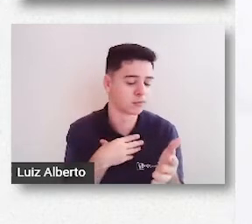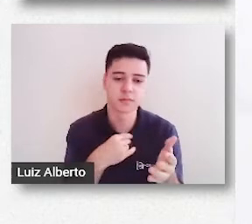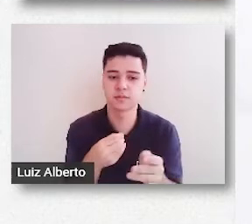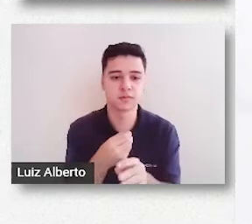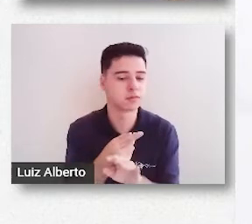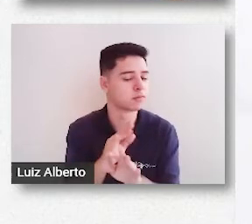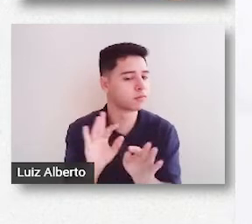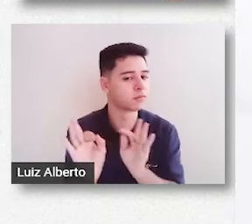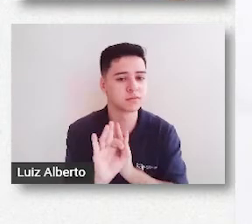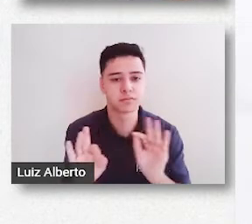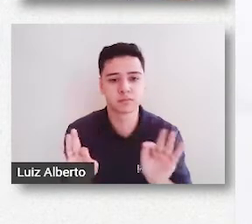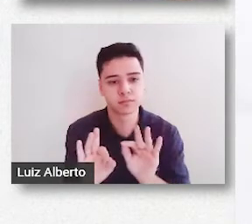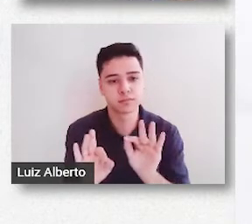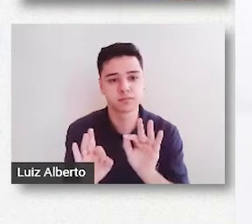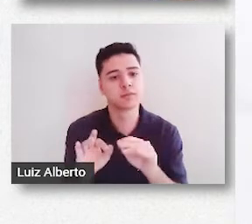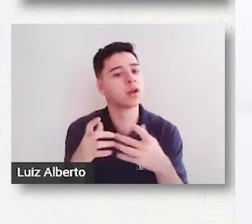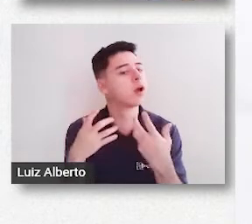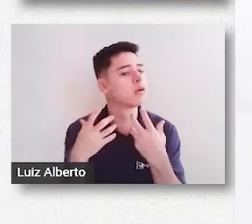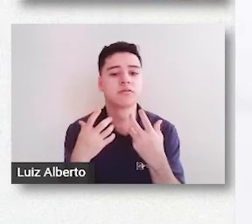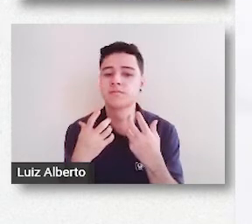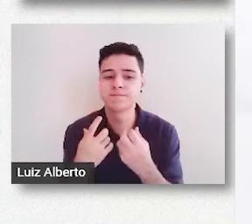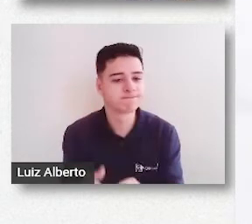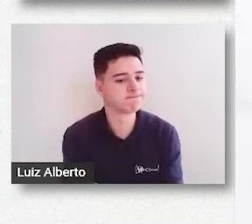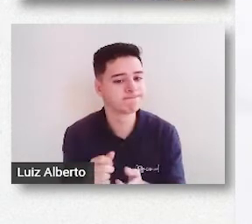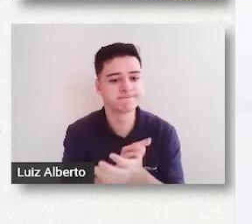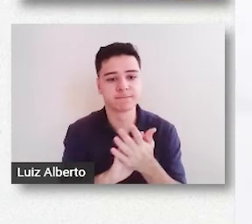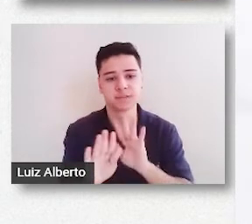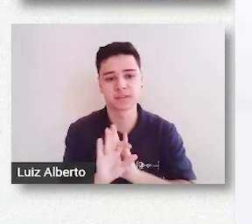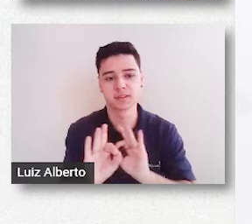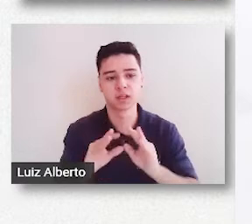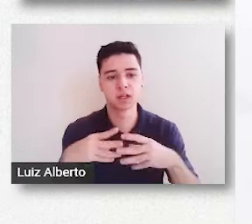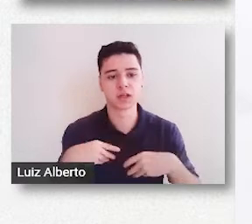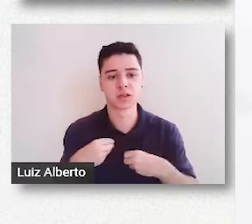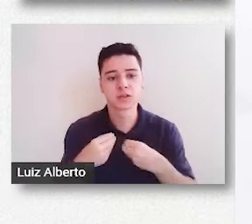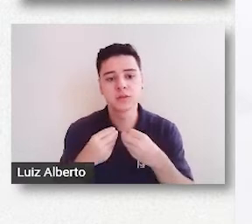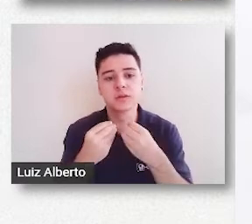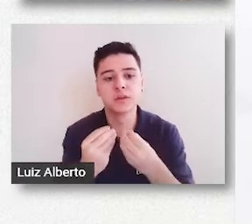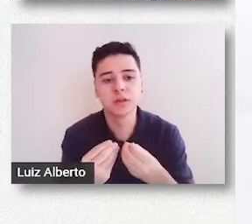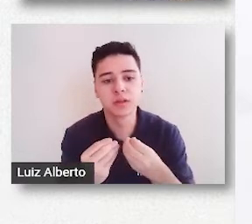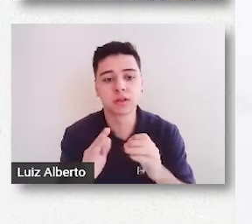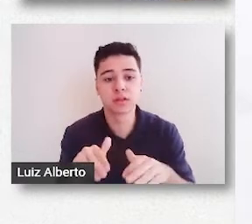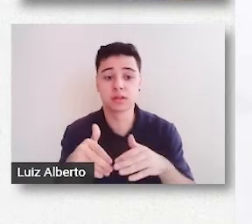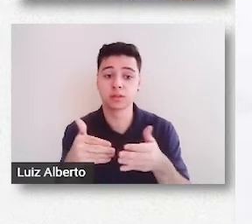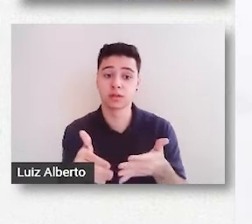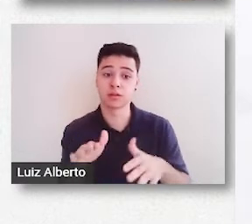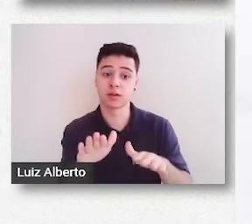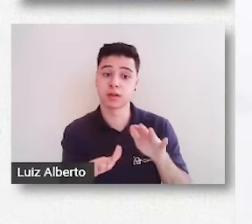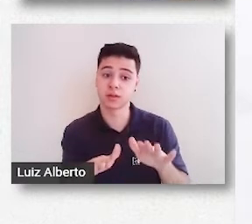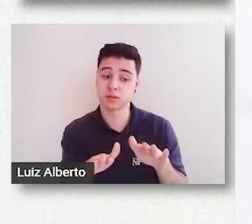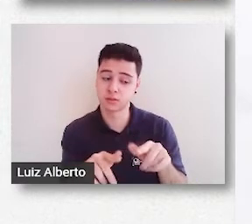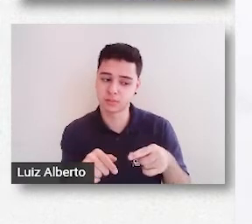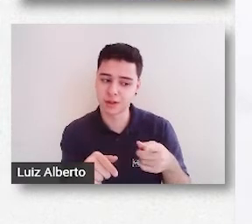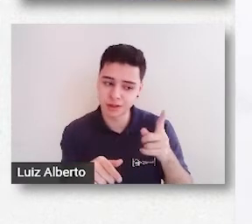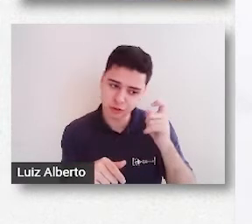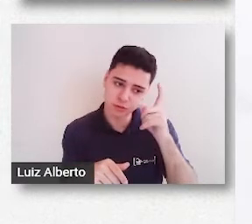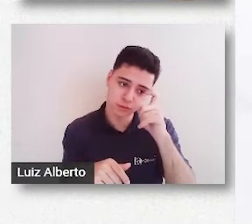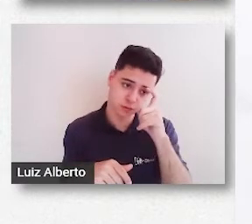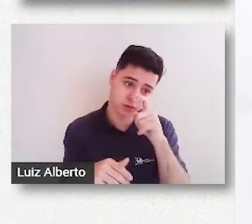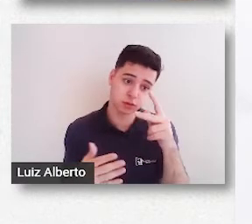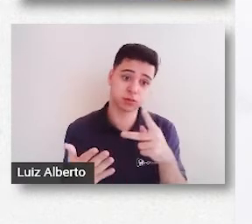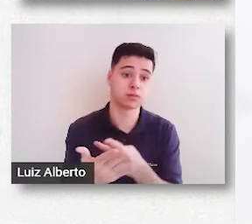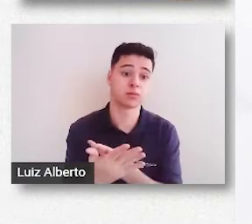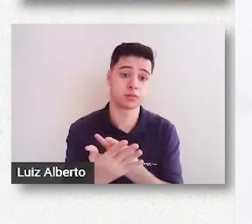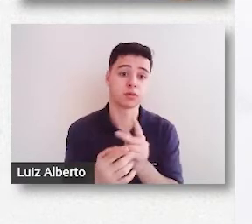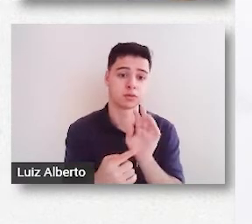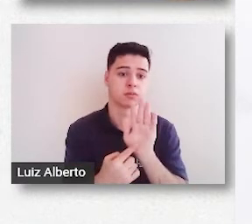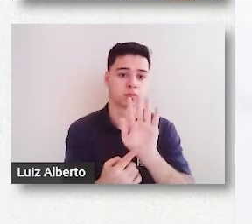sacerdote não aceita a oferenda, né? Então, às vezes, mas é muito raro ele ser representado